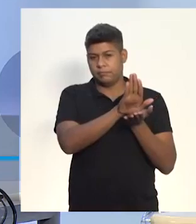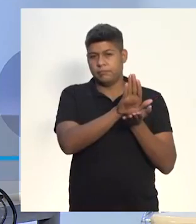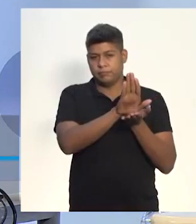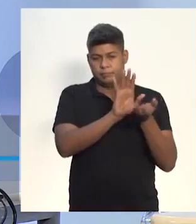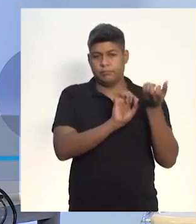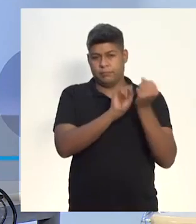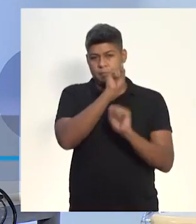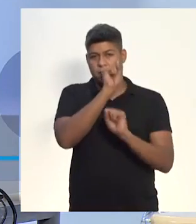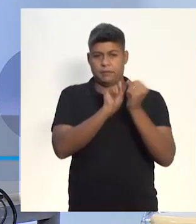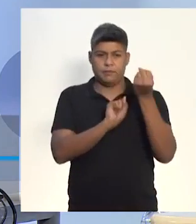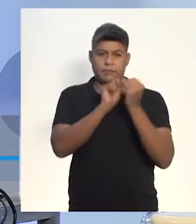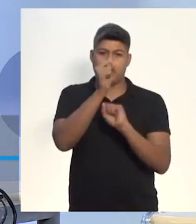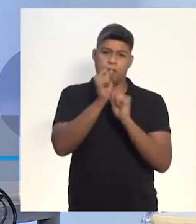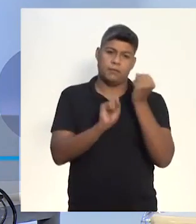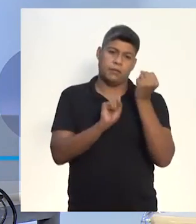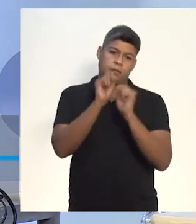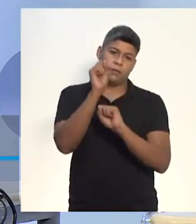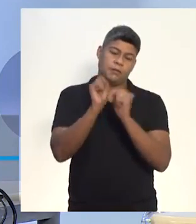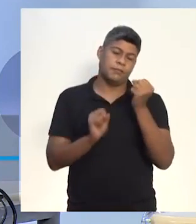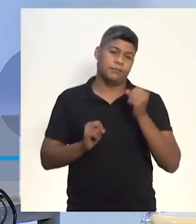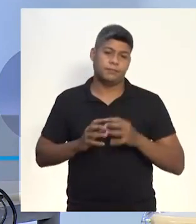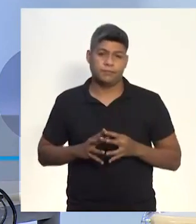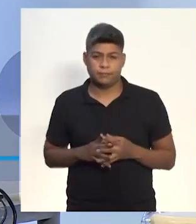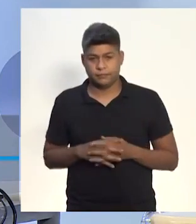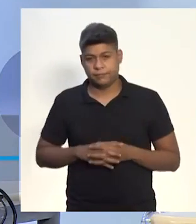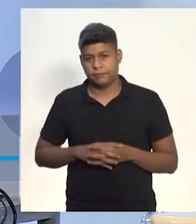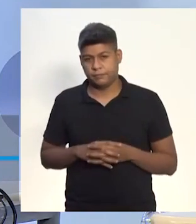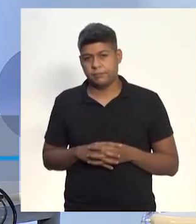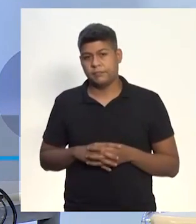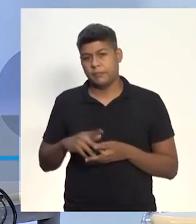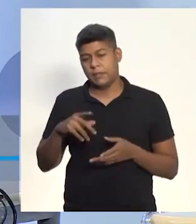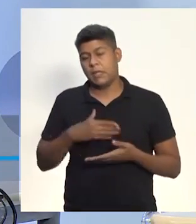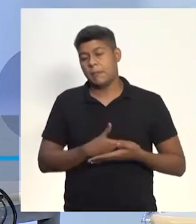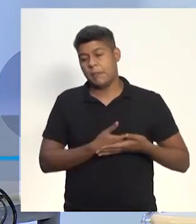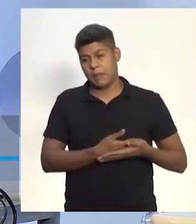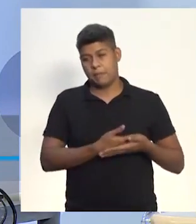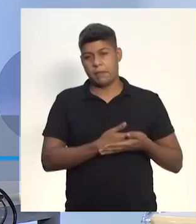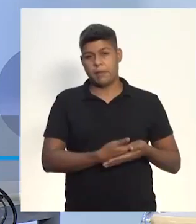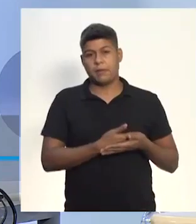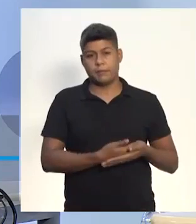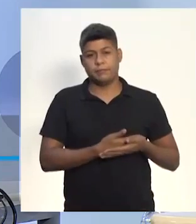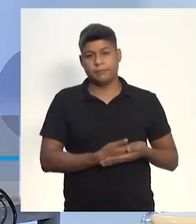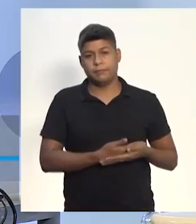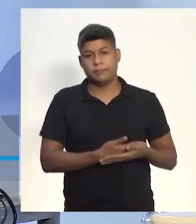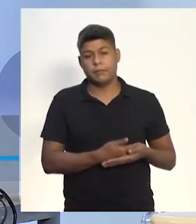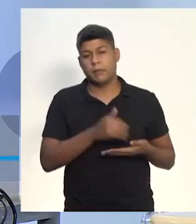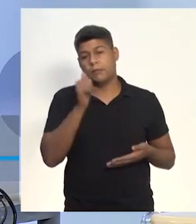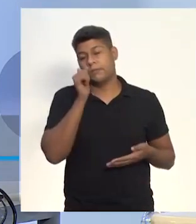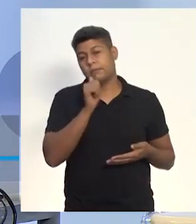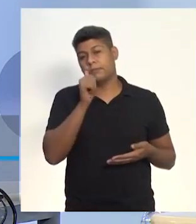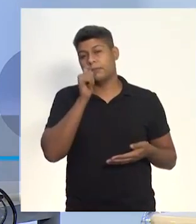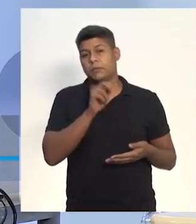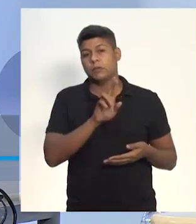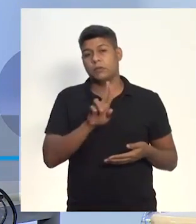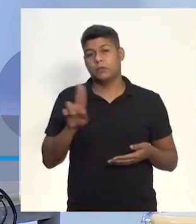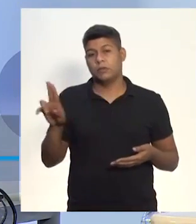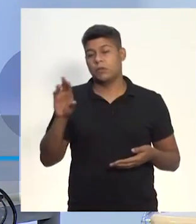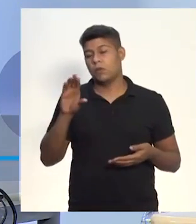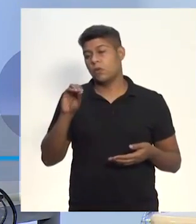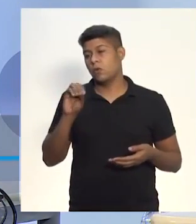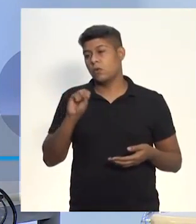ela trabalhava, ela tem um bebezinho pequeno de colo, uma menininha que se chama